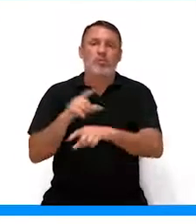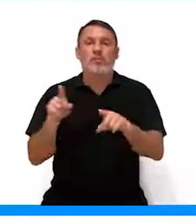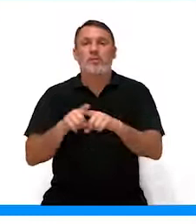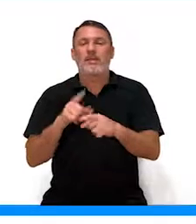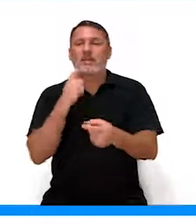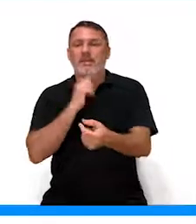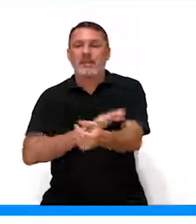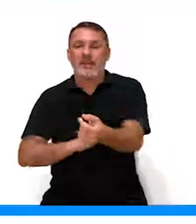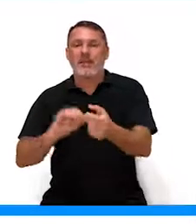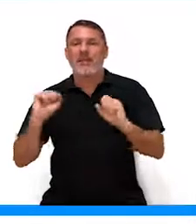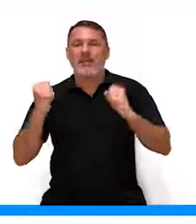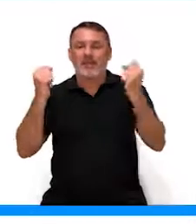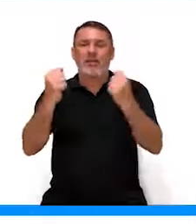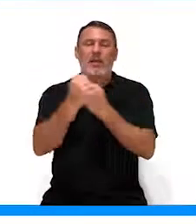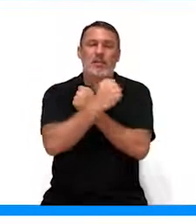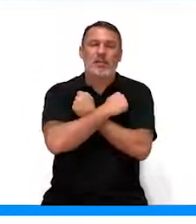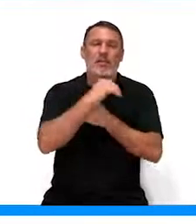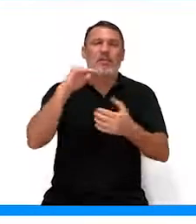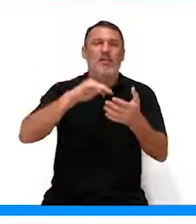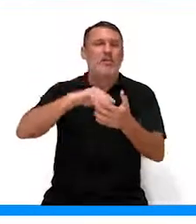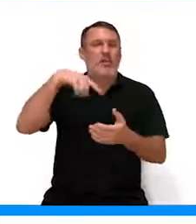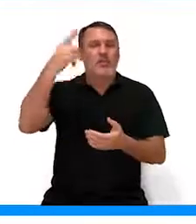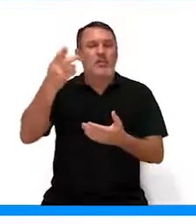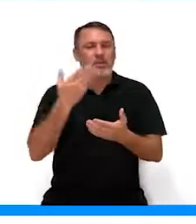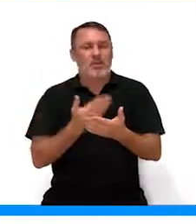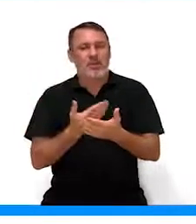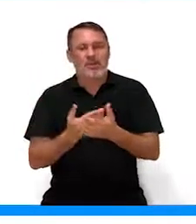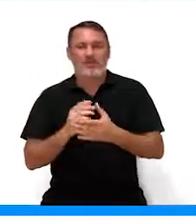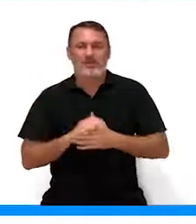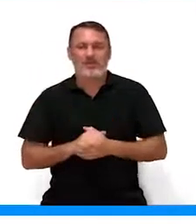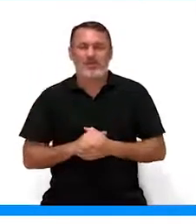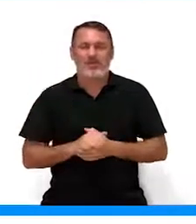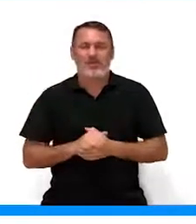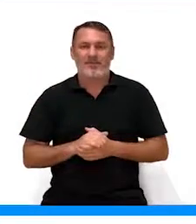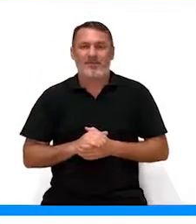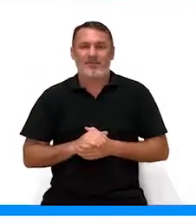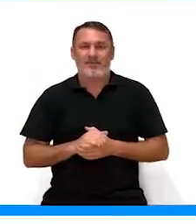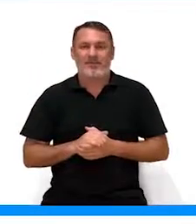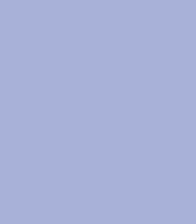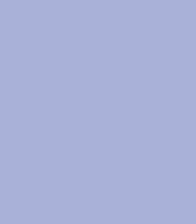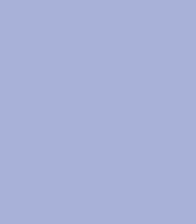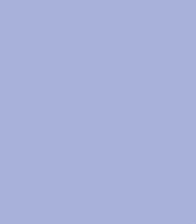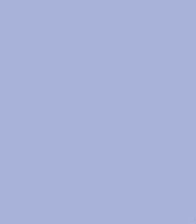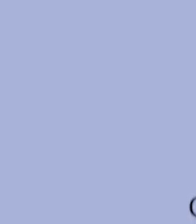juntamente com o tecido muscular e o tecido nervoso. Um abraço e até a próxima aula!